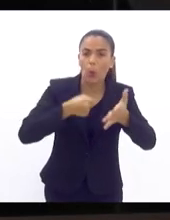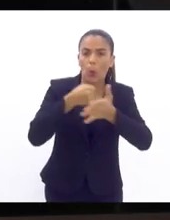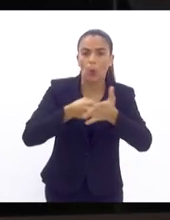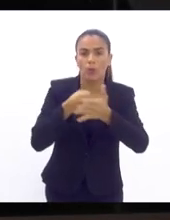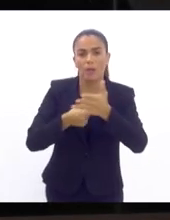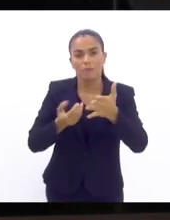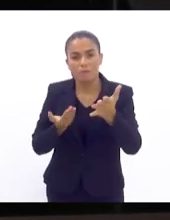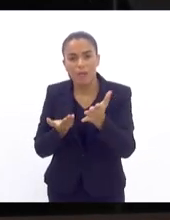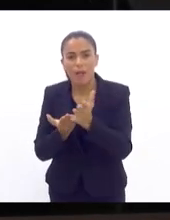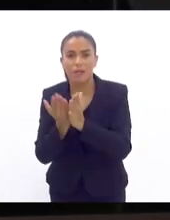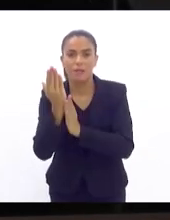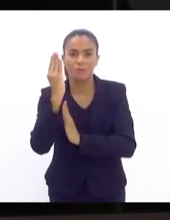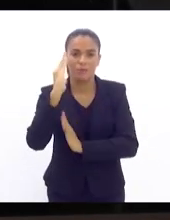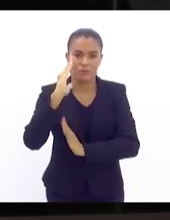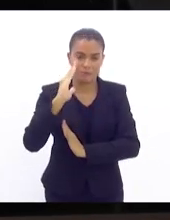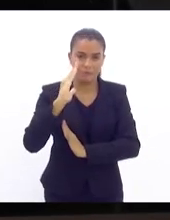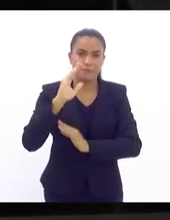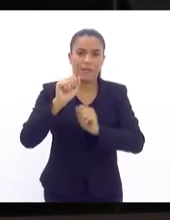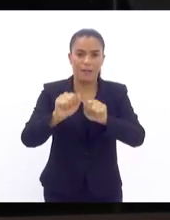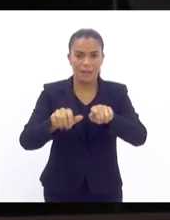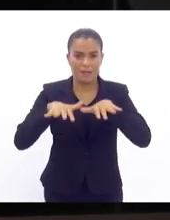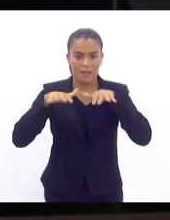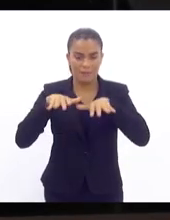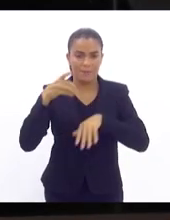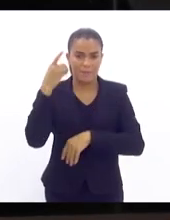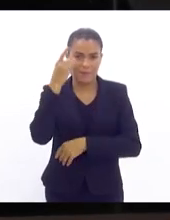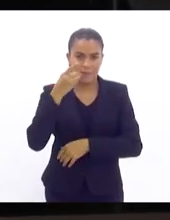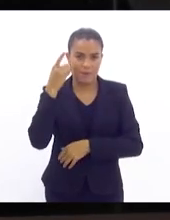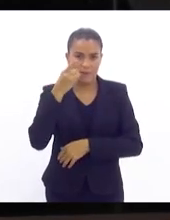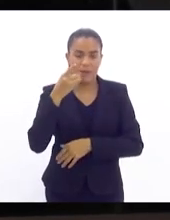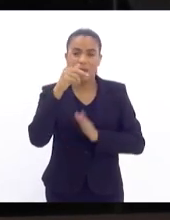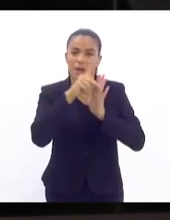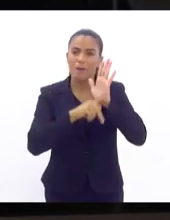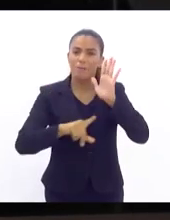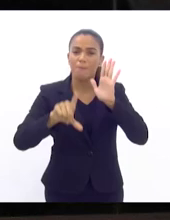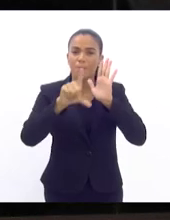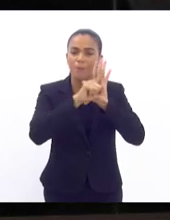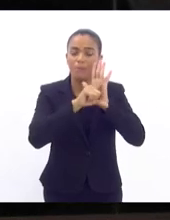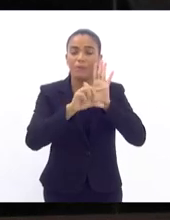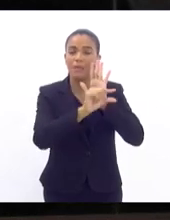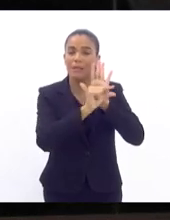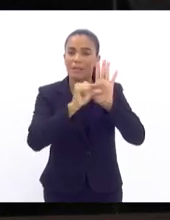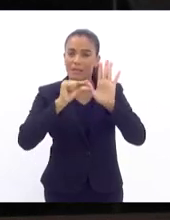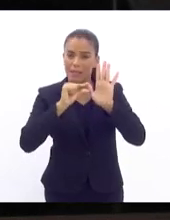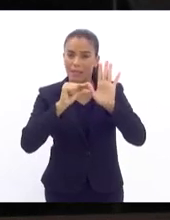aprovação pela Câmara dos Deputados da proposta de emenda constitucional